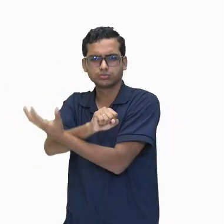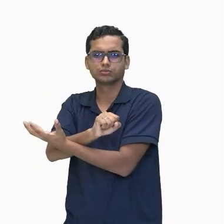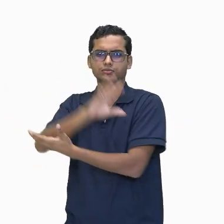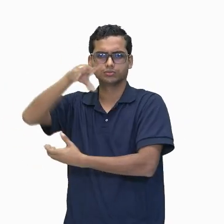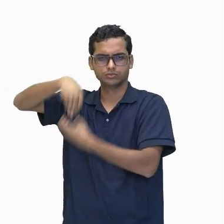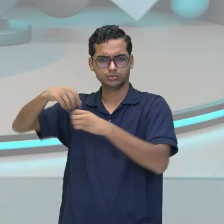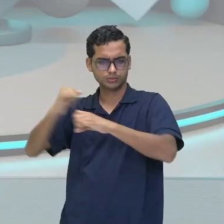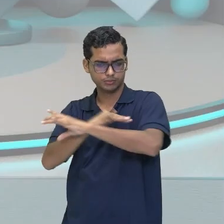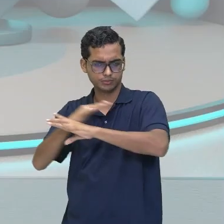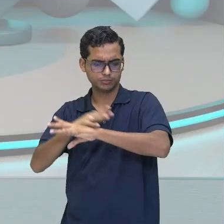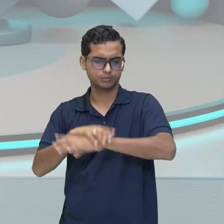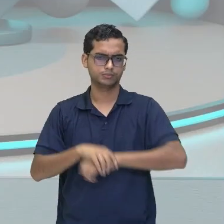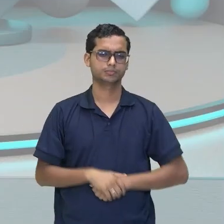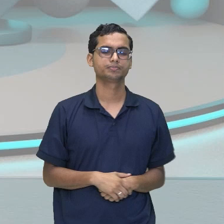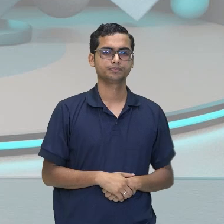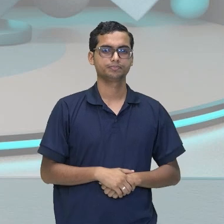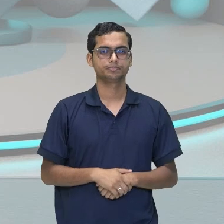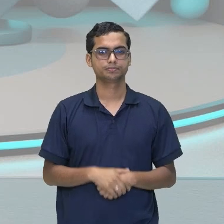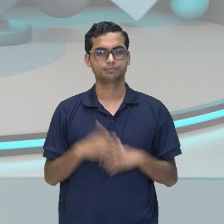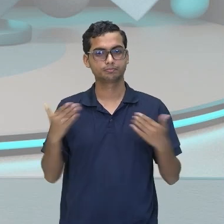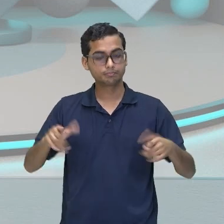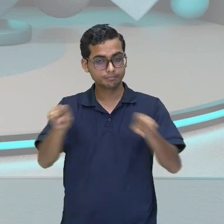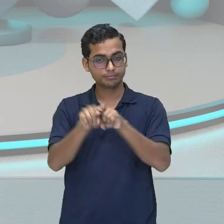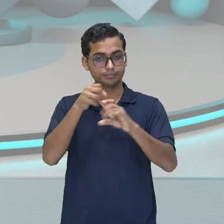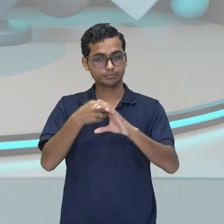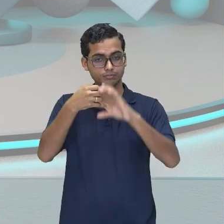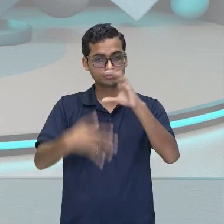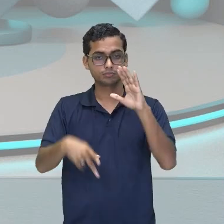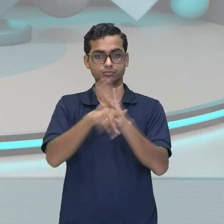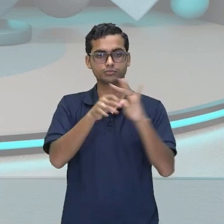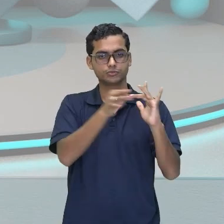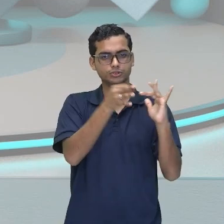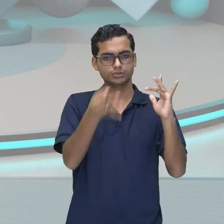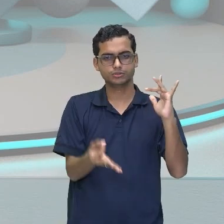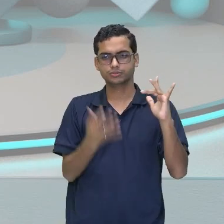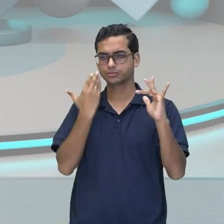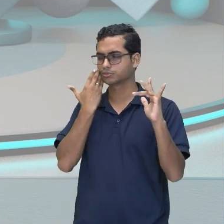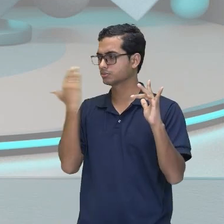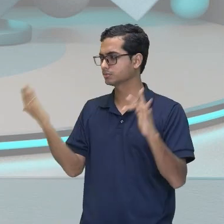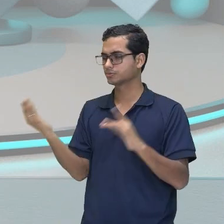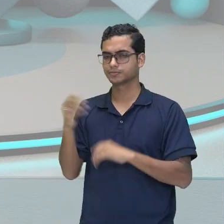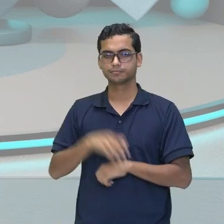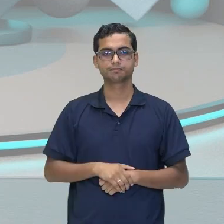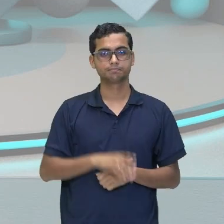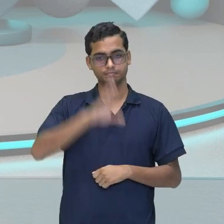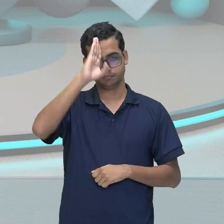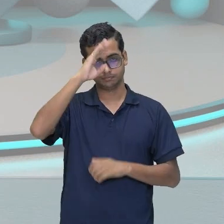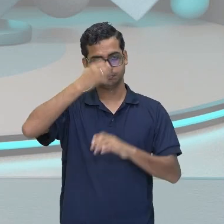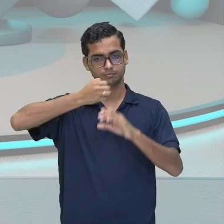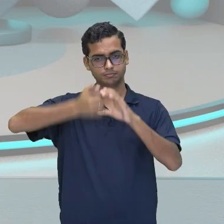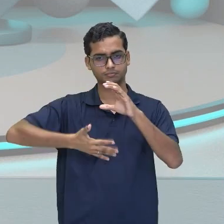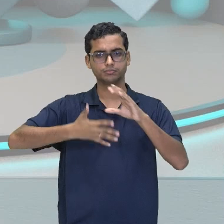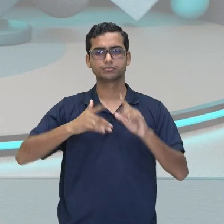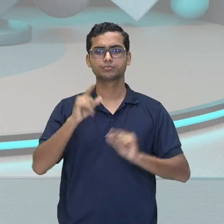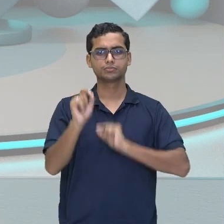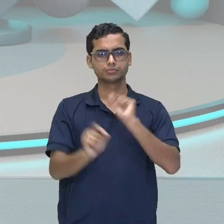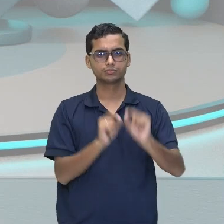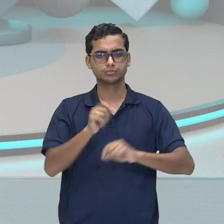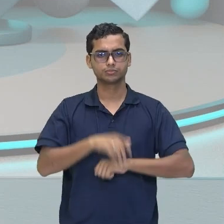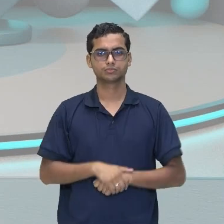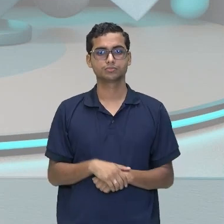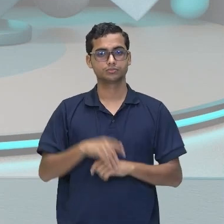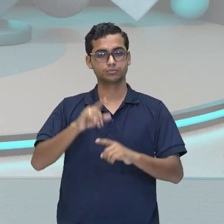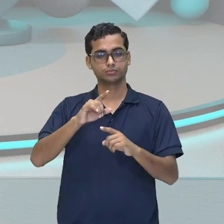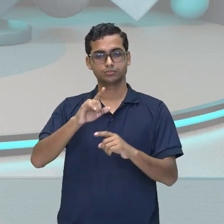né? Continuando, vamos ver as características do arcadismo. As principais características do arcadismo são